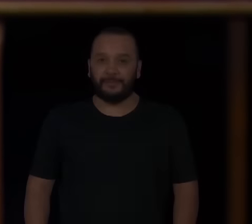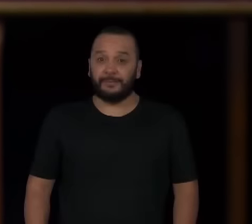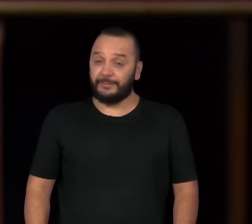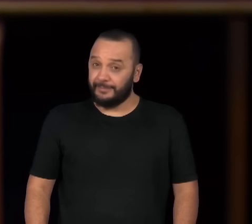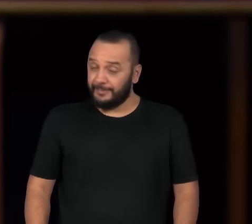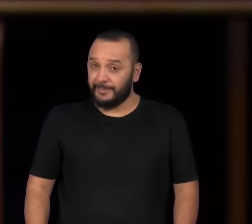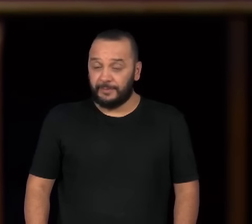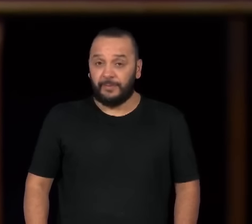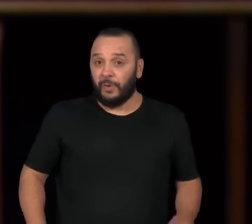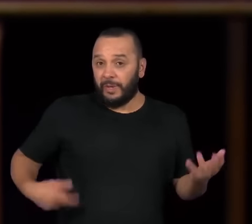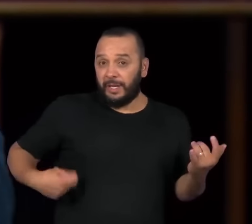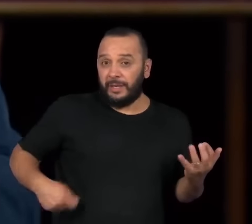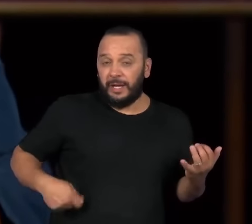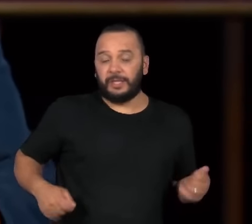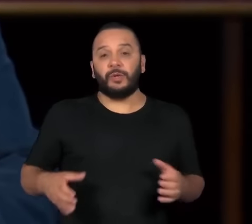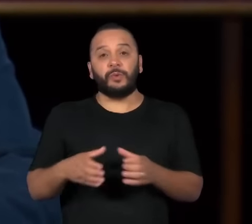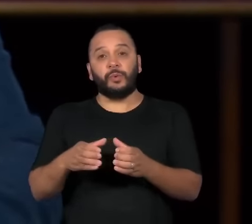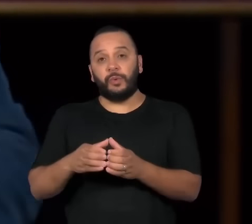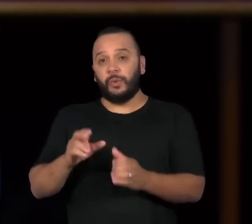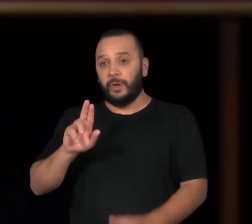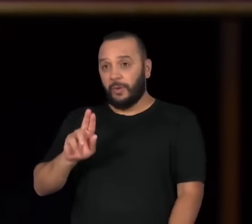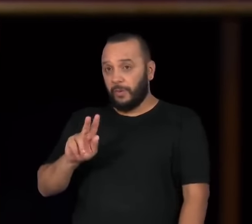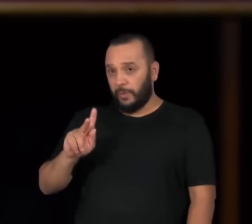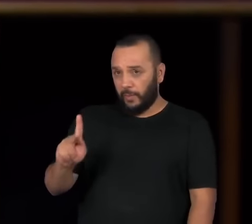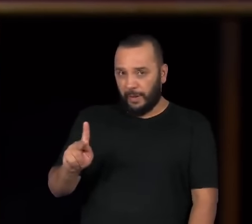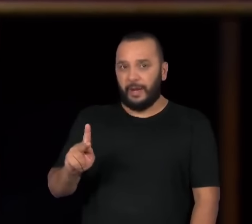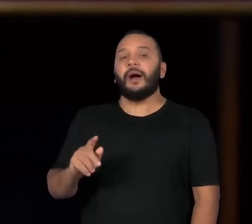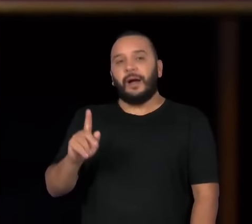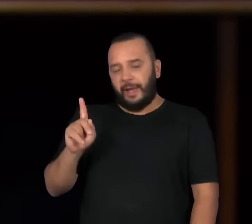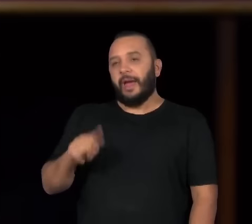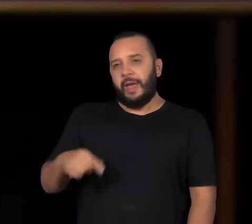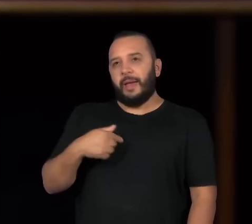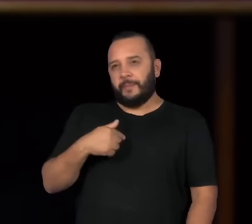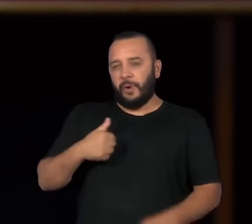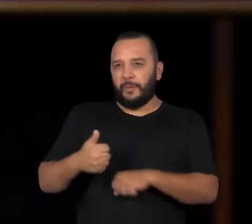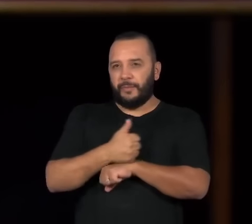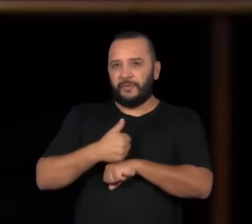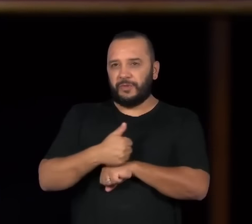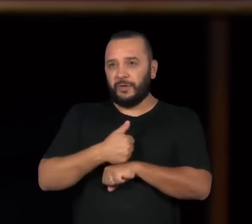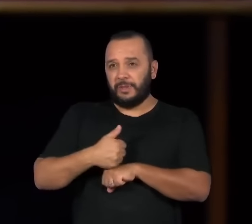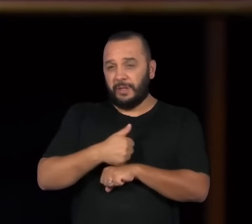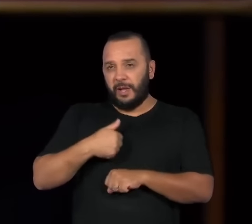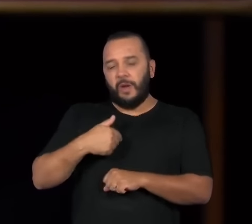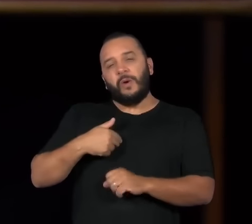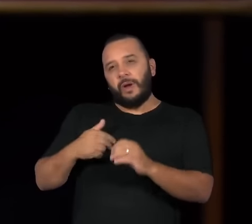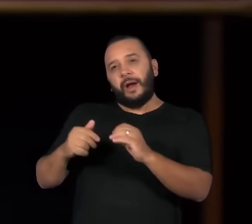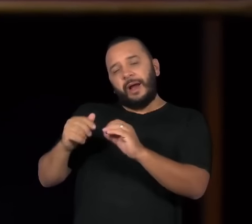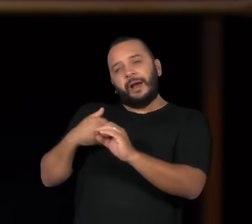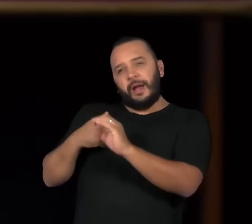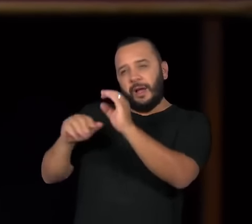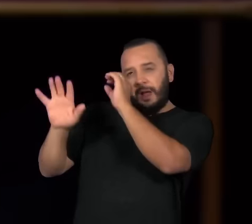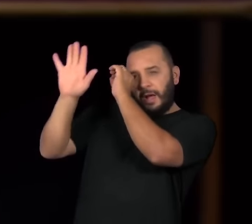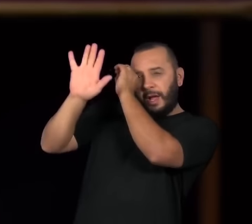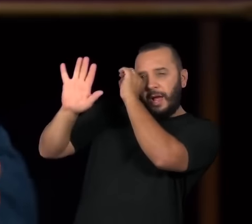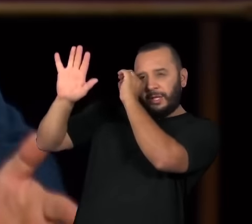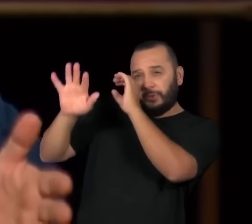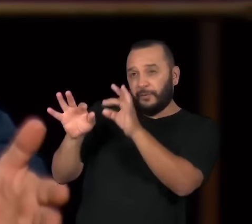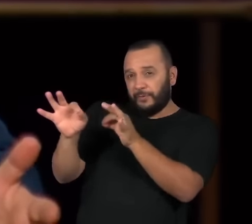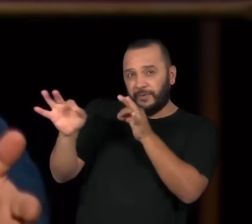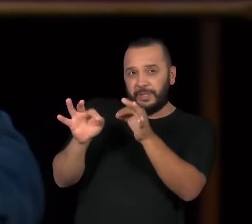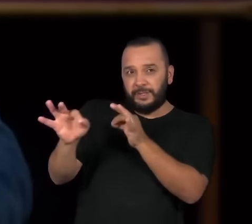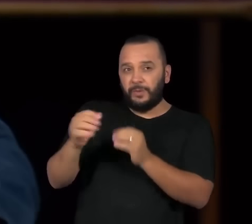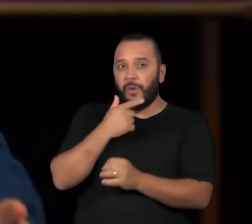O guitarrista da banda britânica Queen também é astrofísico. Na canção Ressurreição, o Sir Brian